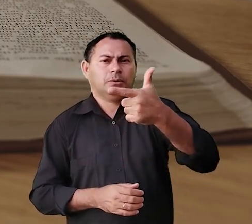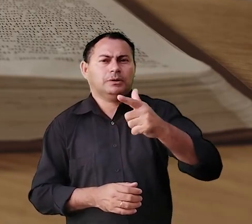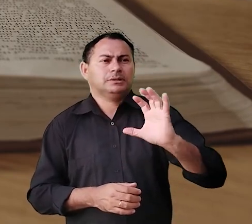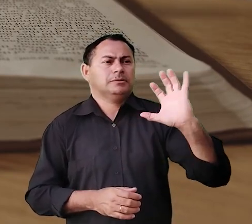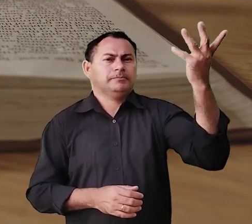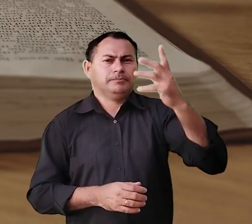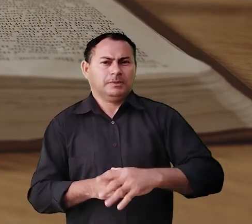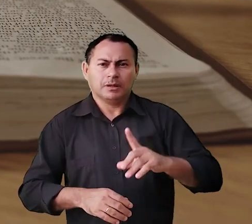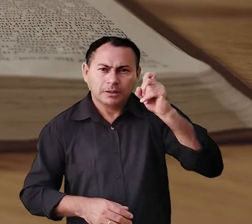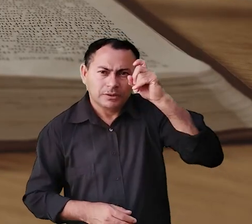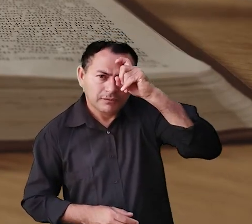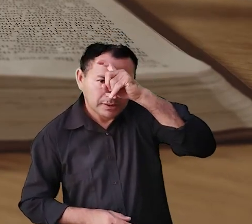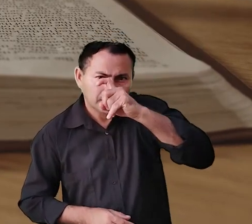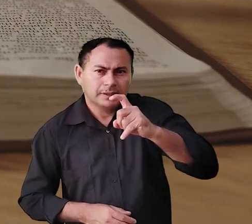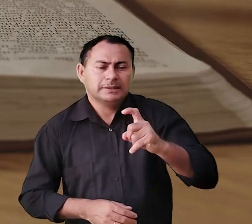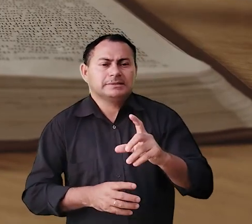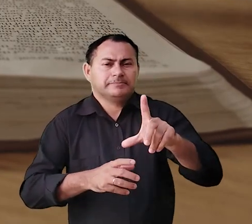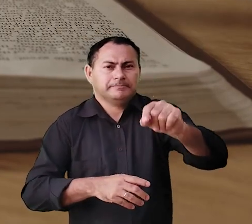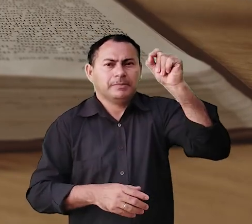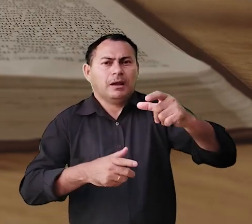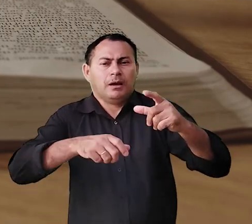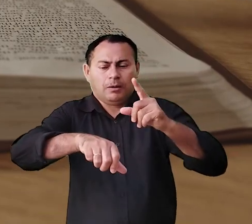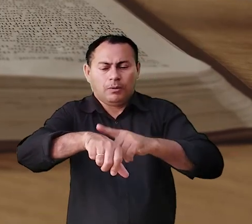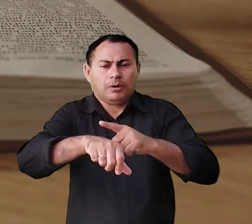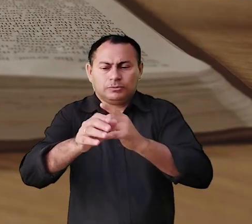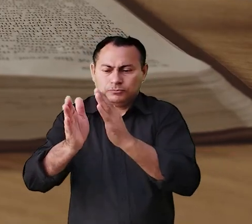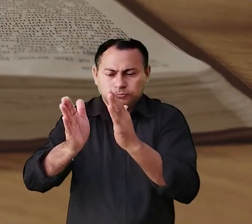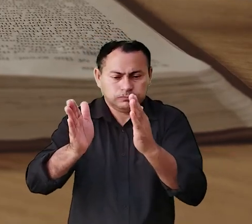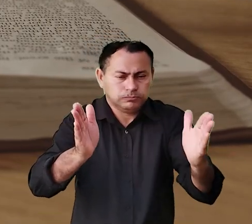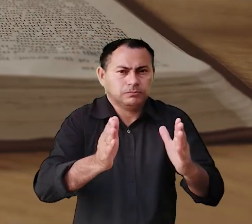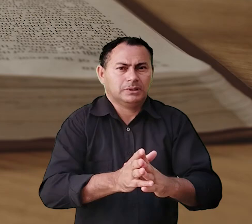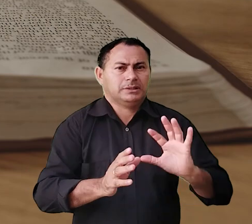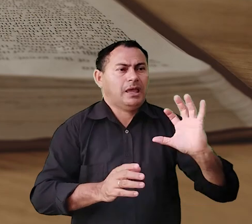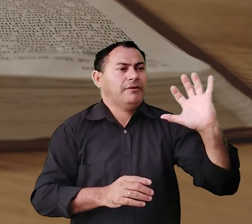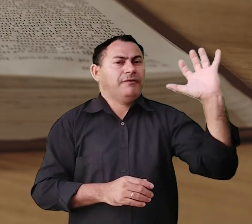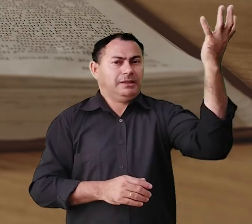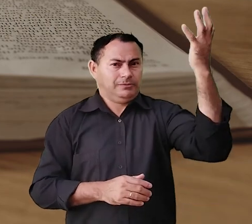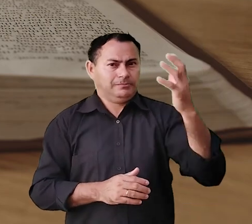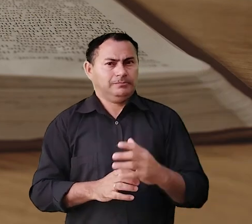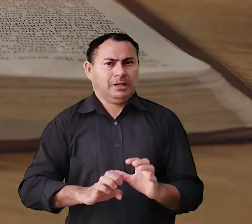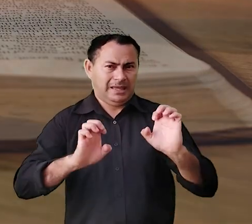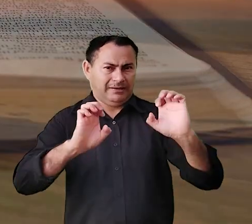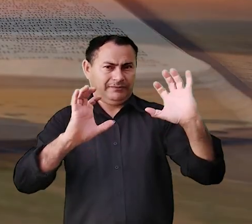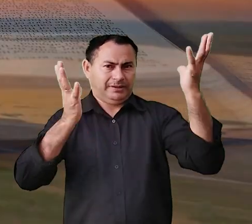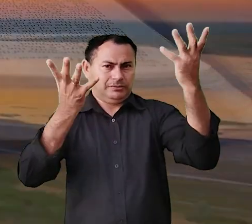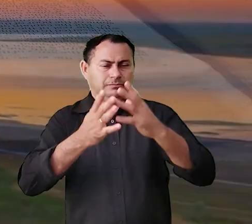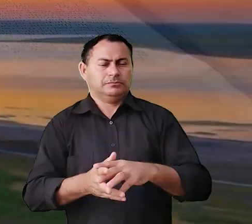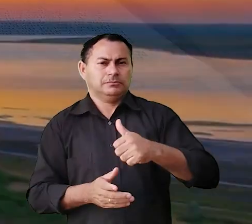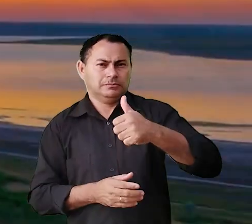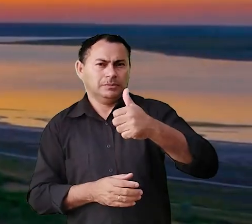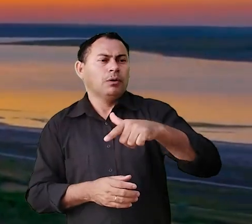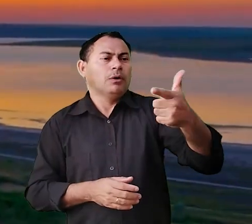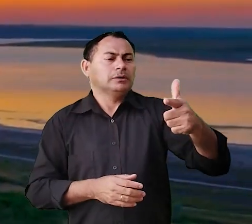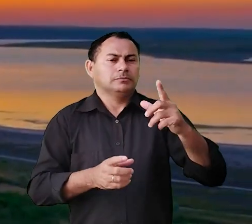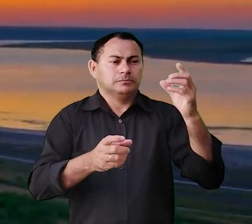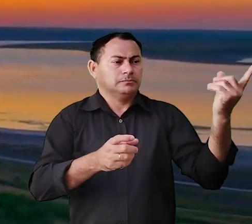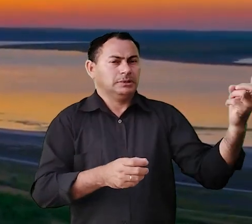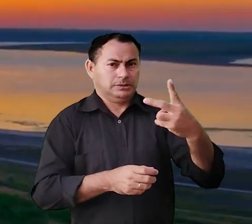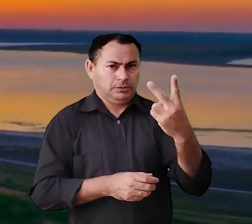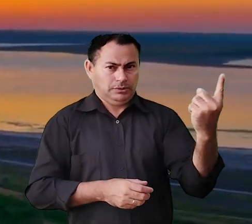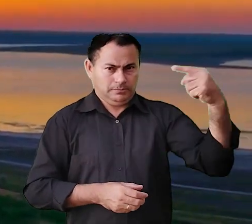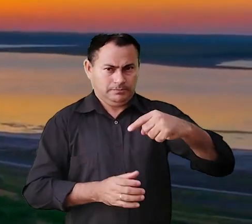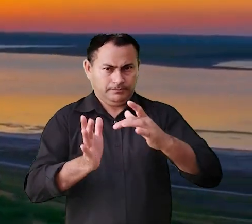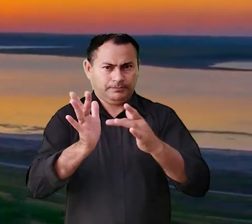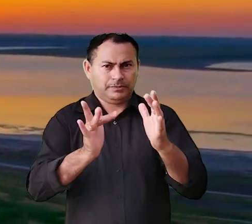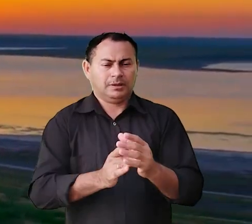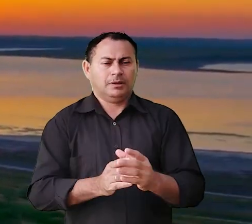12 eventos. O difícil é determinar a ordem cronológica desses eventos. Um dos 12 eventos que farão parte da segunda